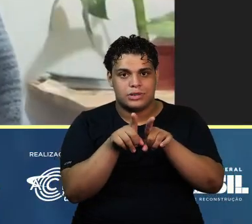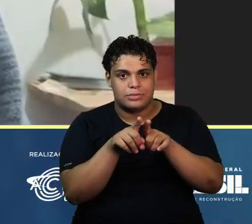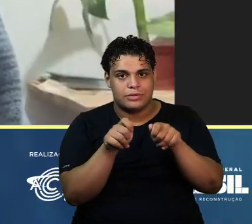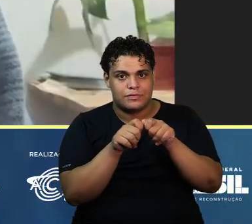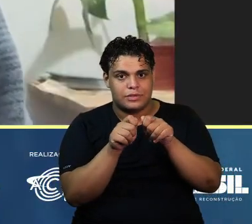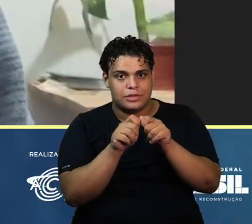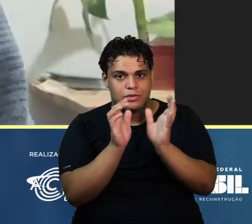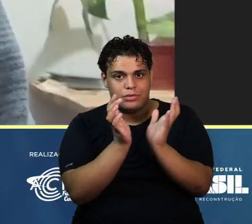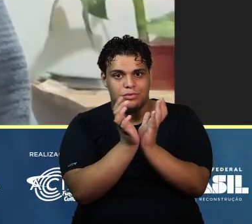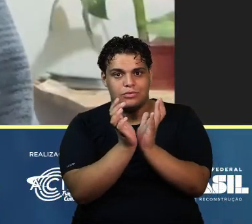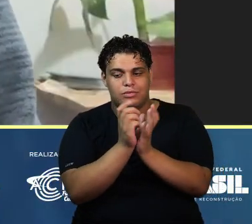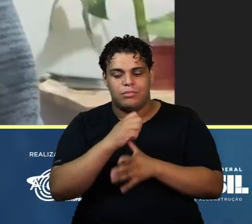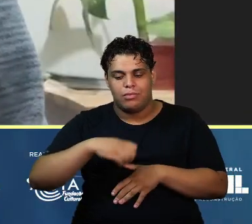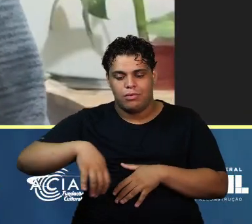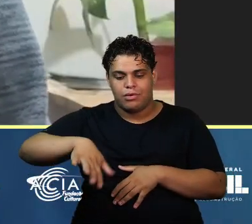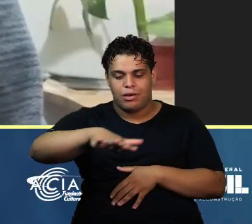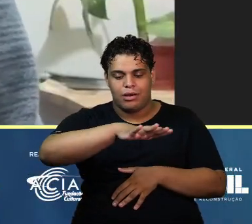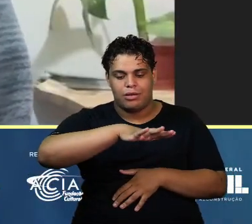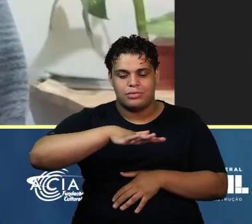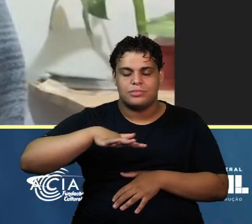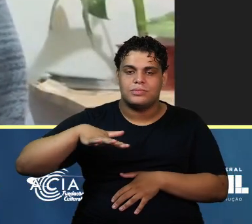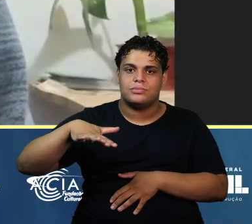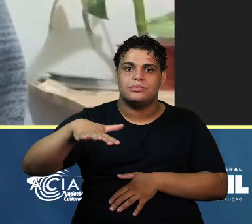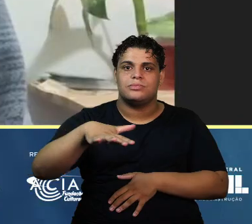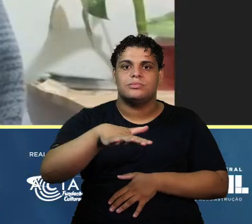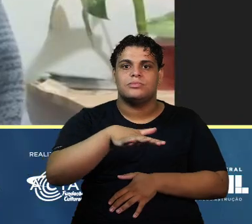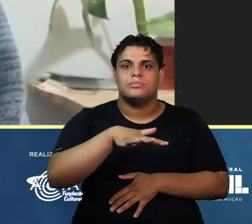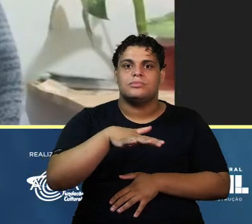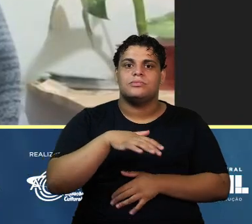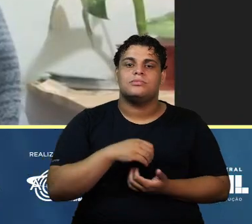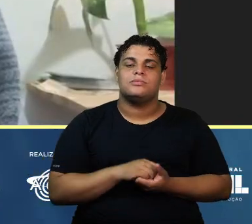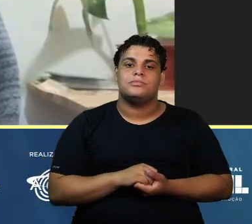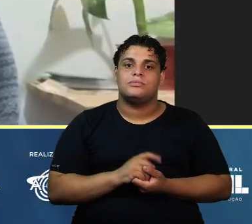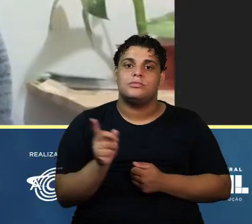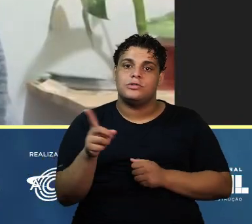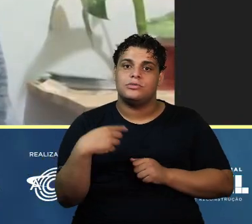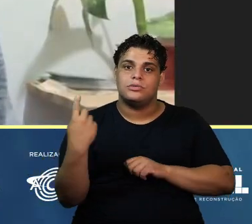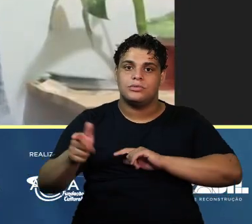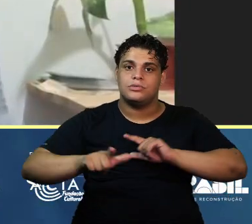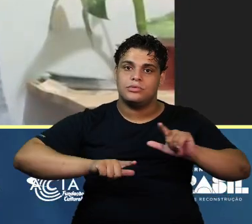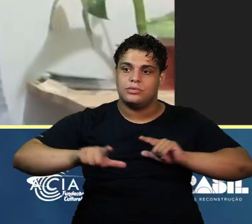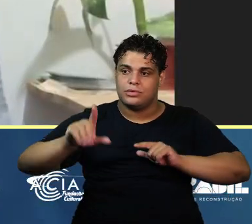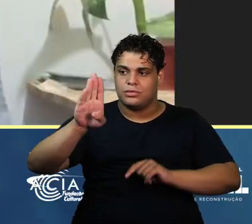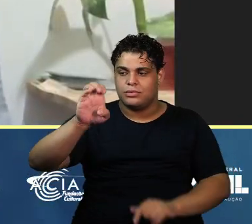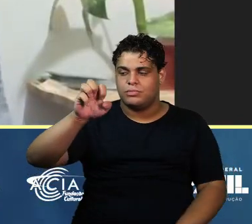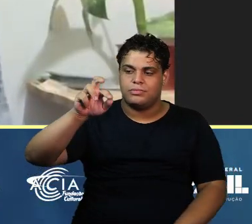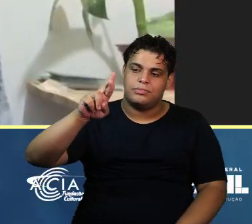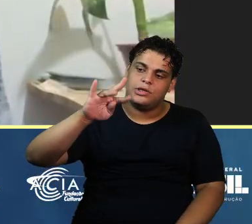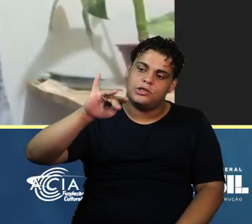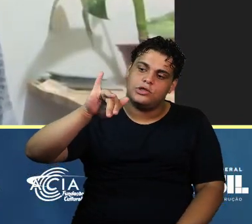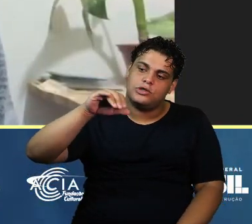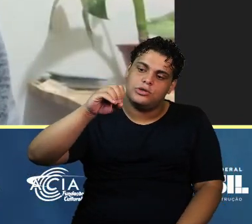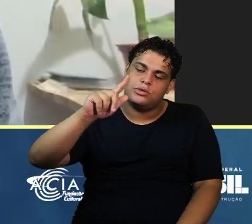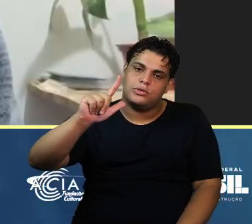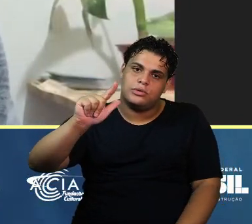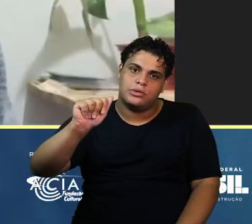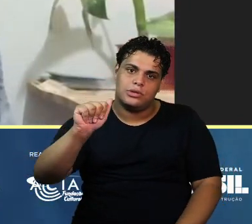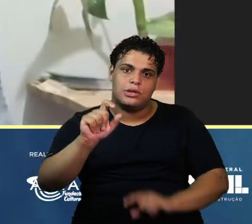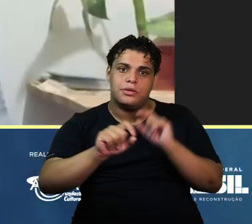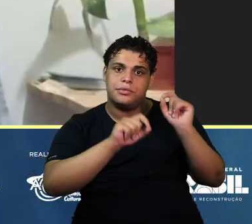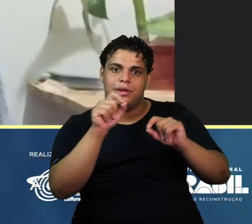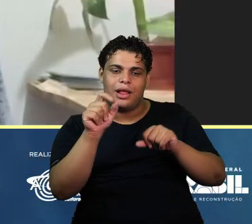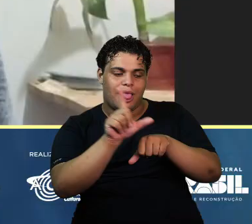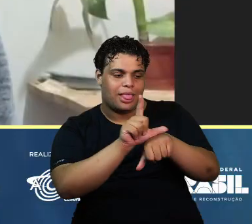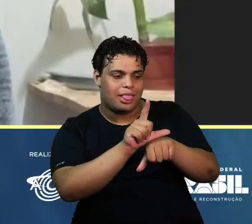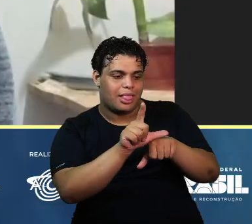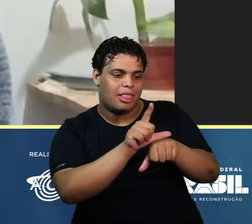sua região, tá? E aí, muito do nosso trabalho em Bertioga passa pelas limpezas de praia, né?